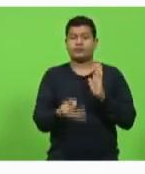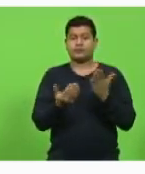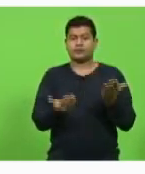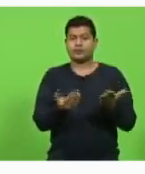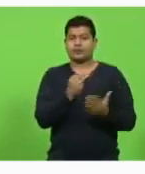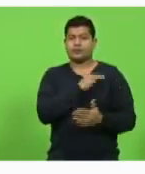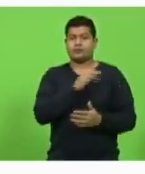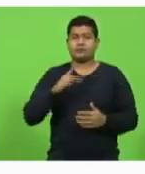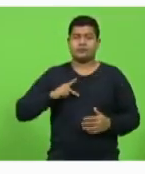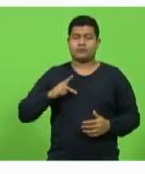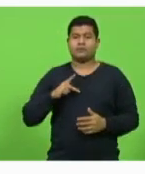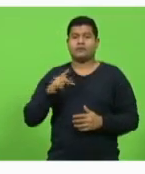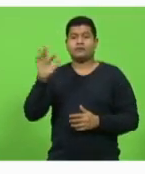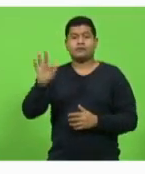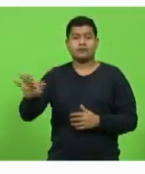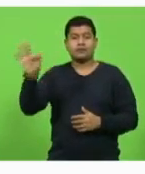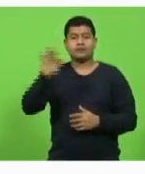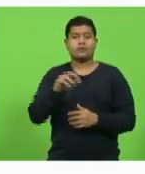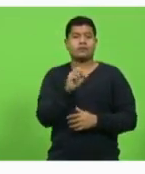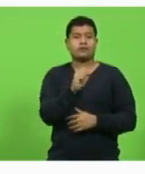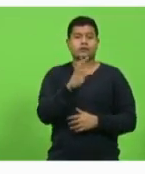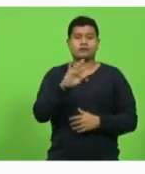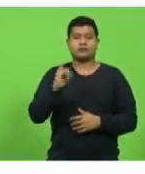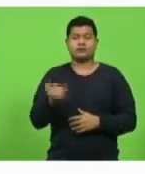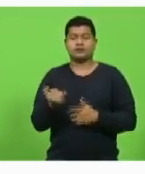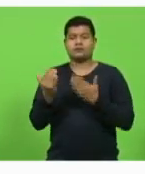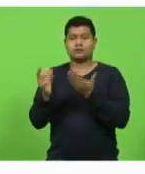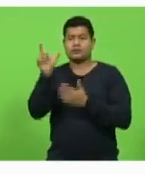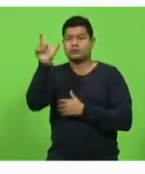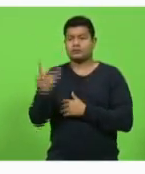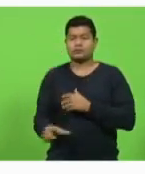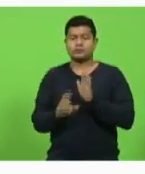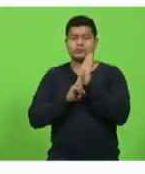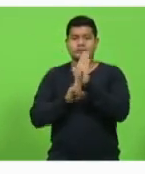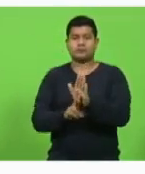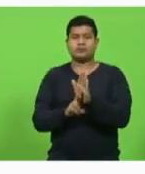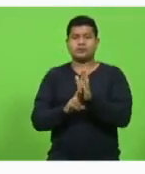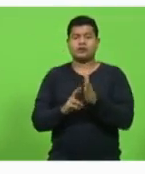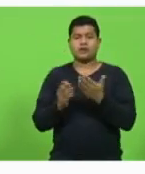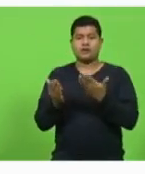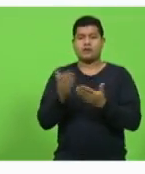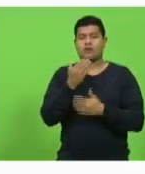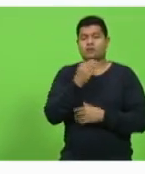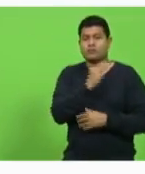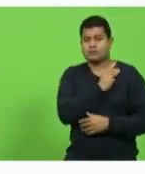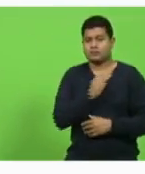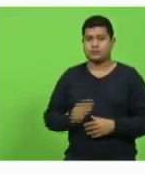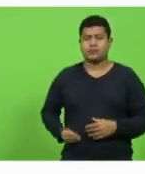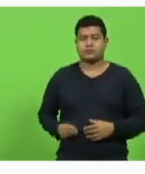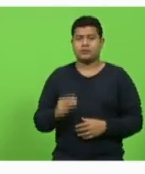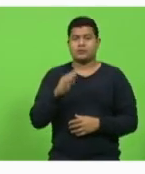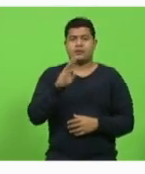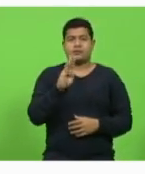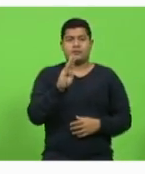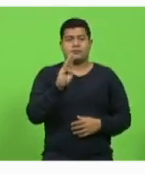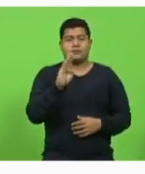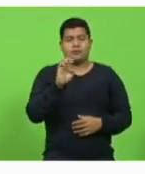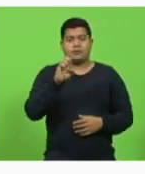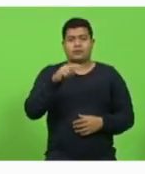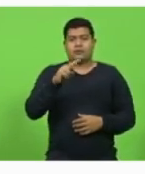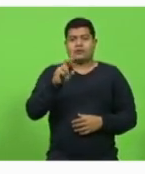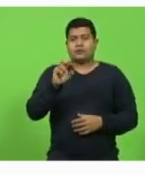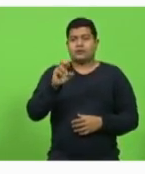o STJ, na pessoa do excelentíssimo senhor ministro Benedito Gonçalves, nos autos do